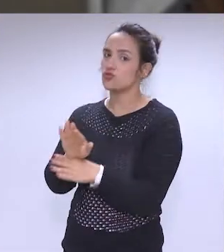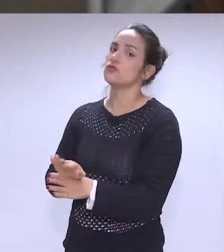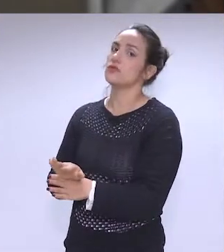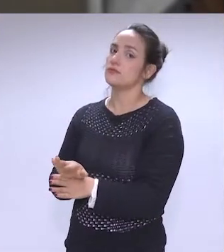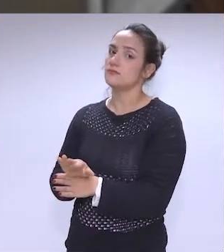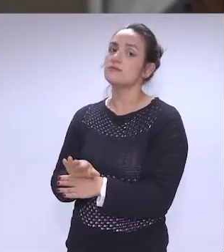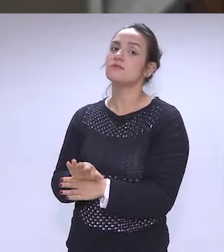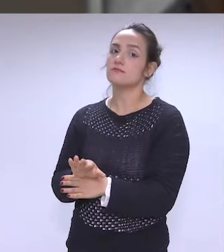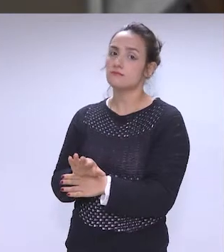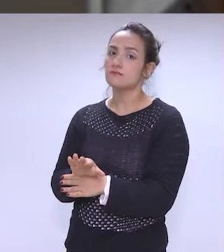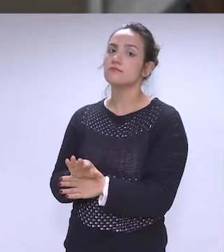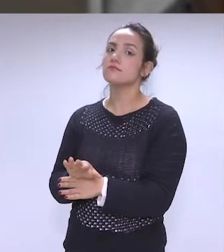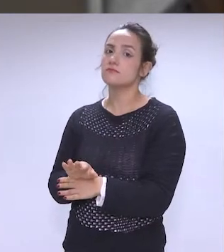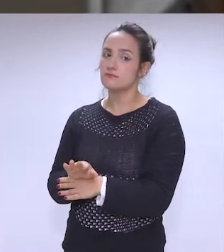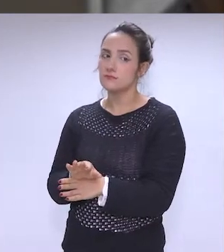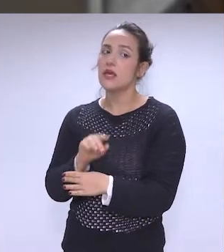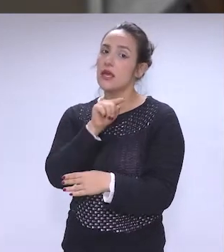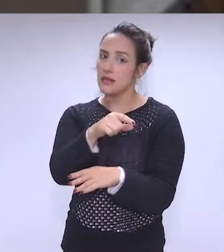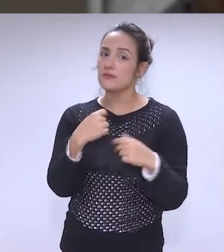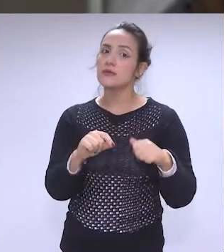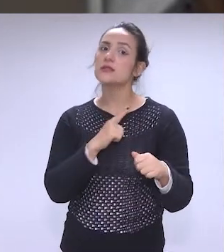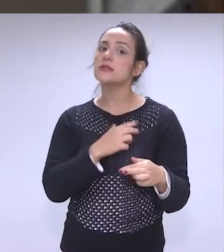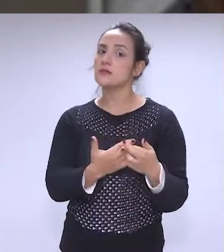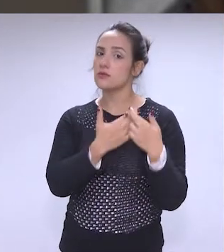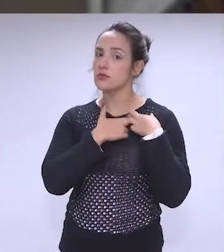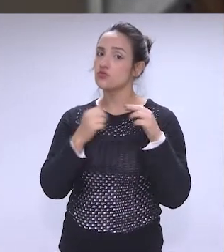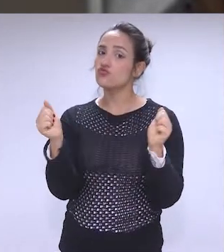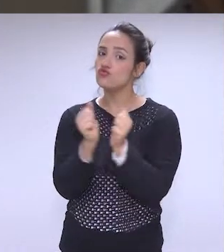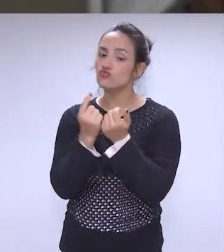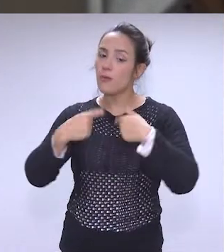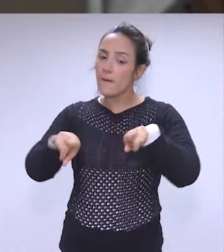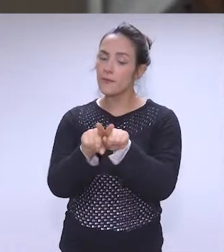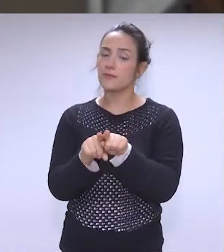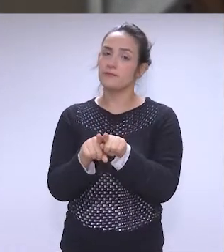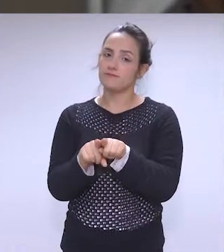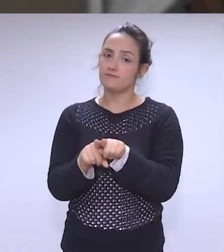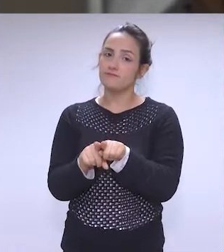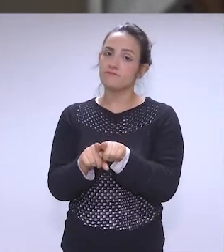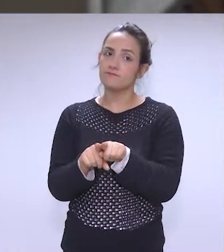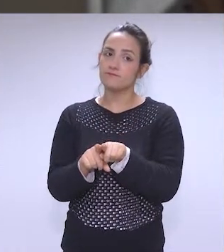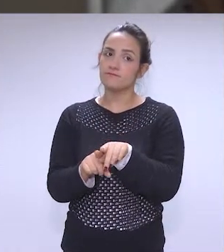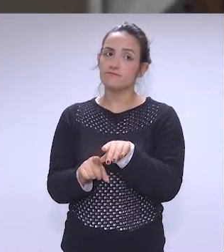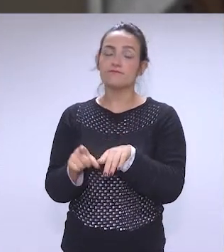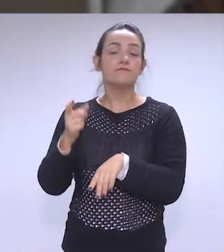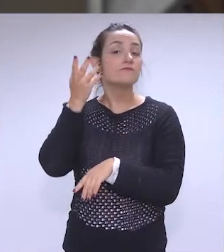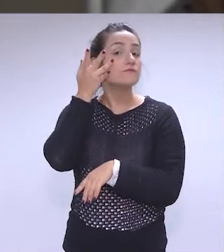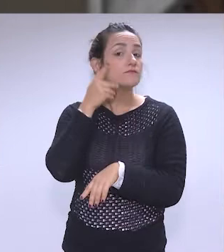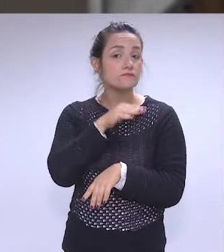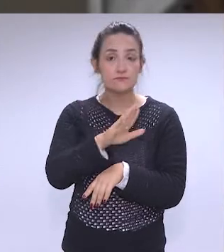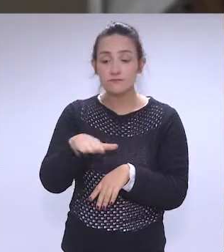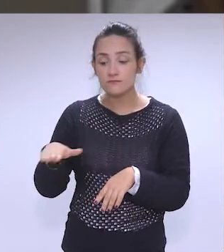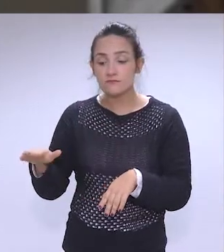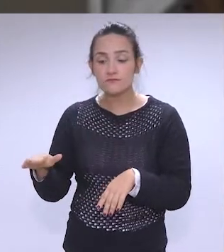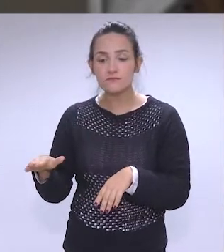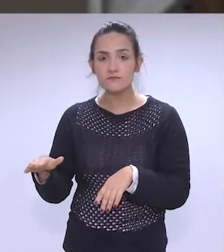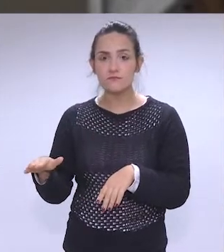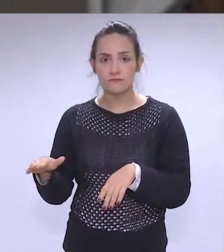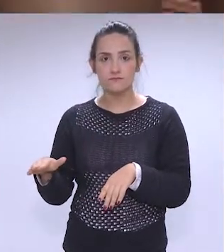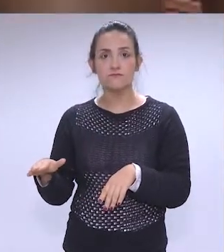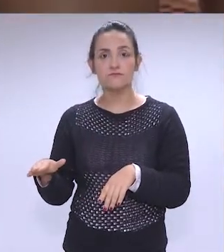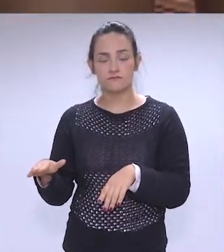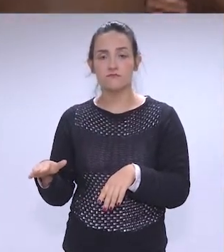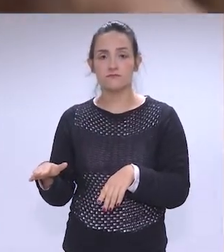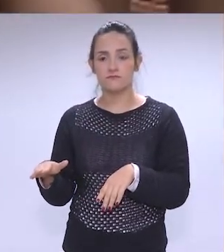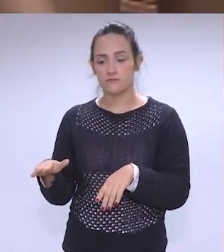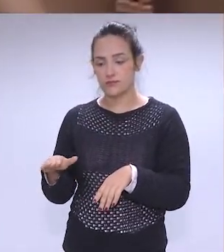coadjuvante nesse cuidado, tem que ter responsabilidade. E essa criança, ela